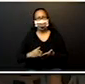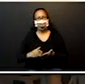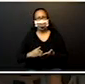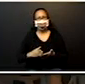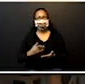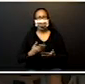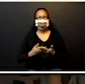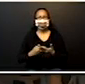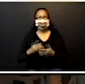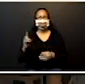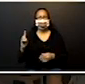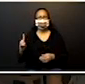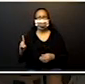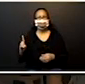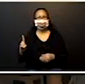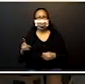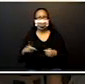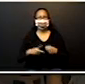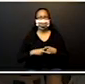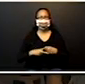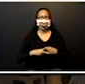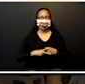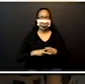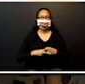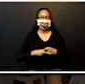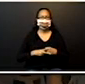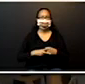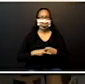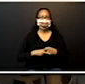verbo? Então, vamos lá?